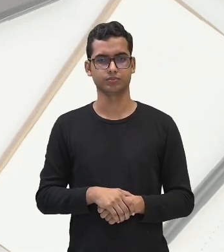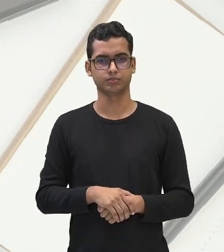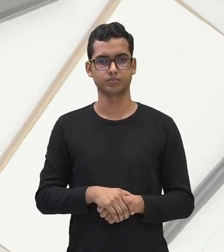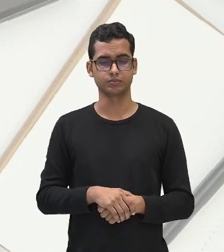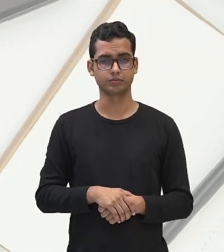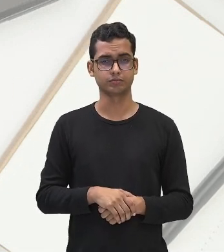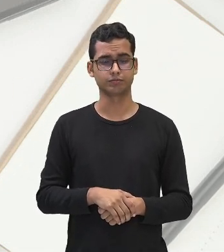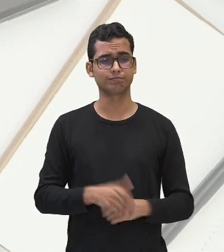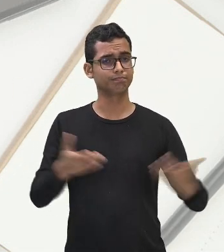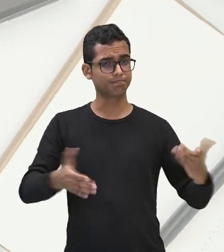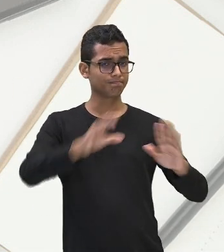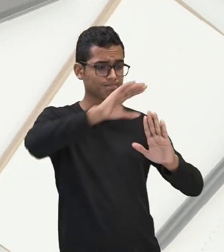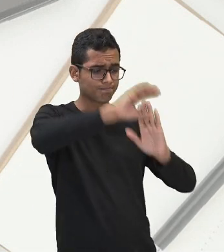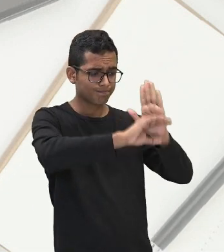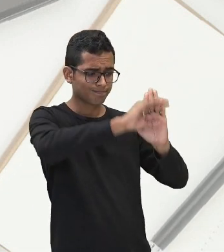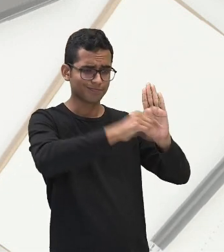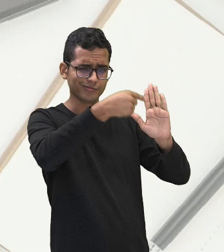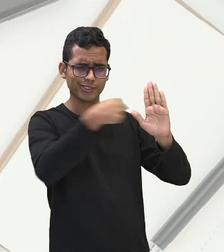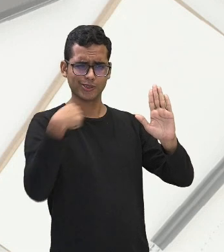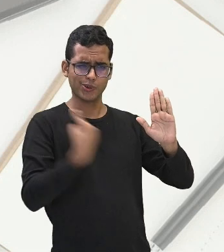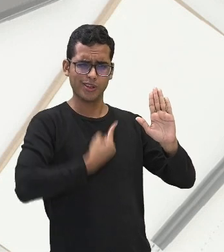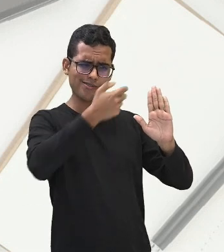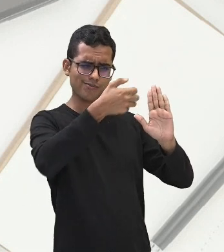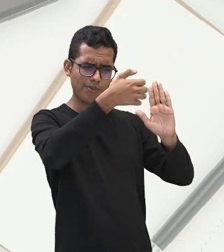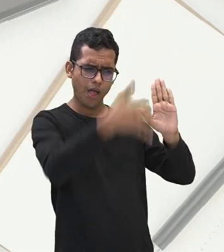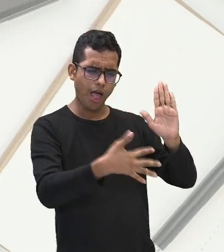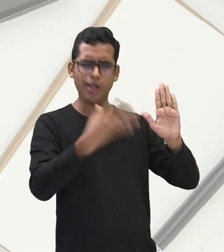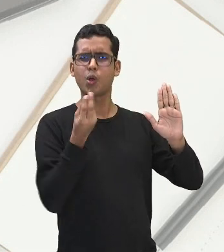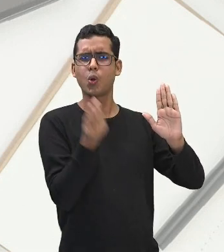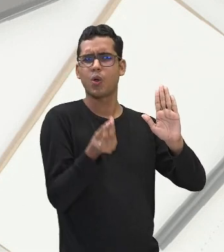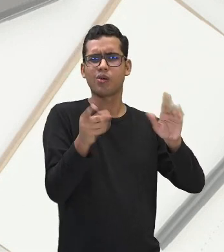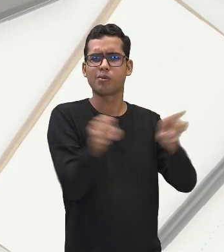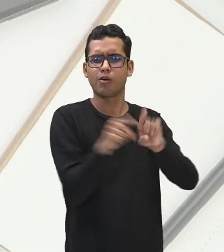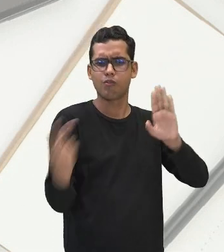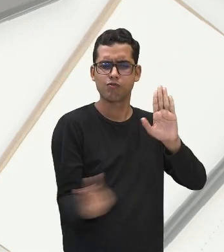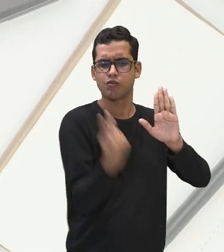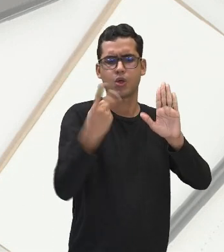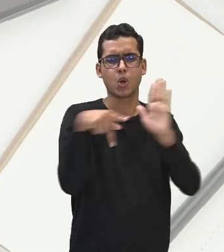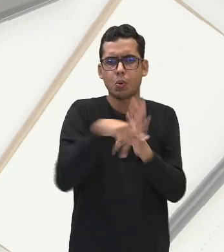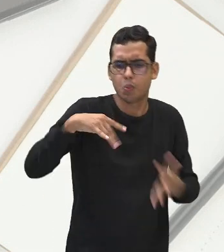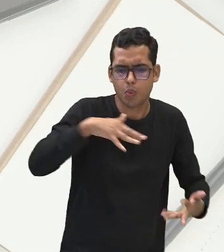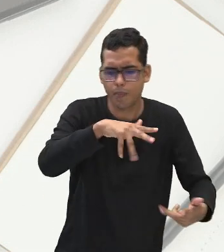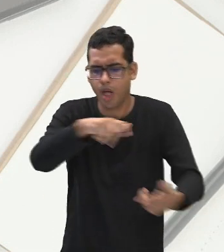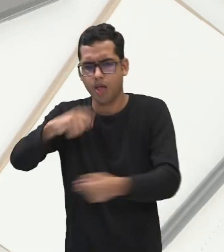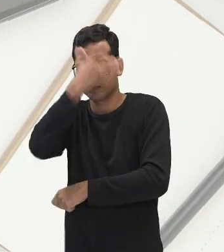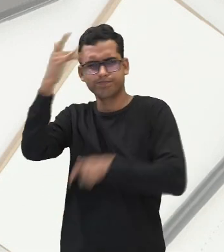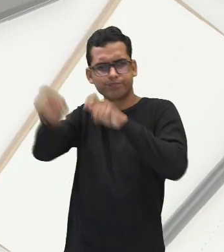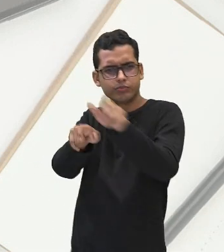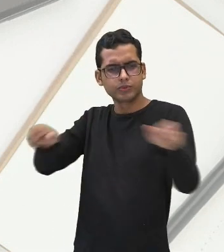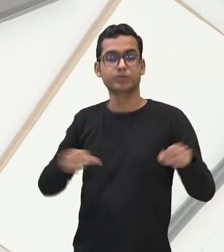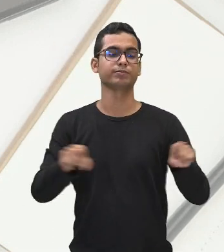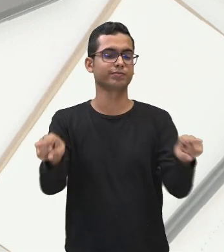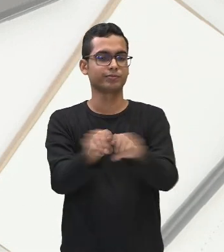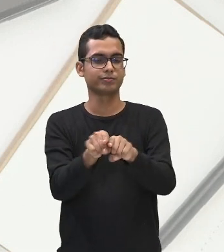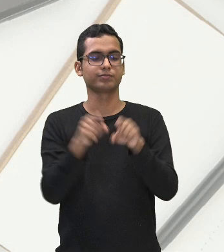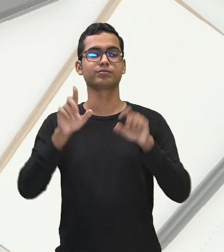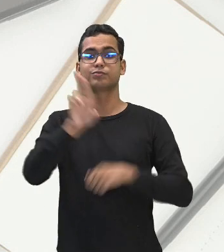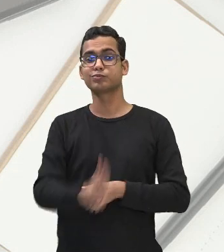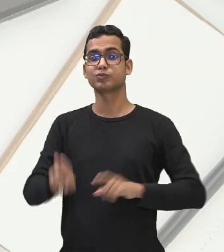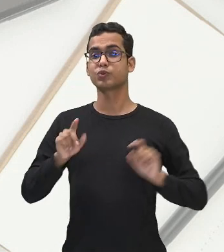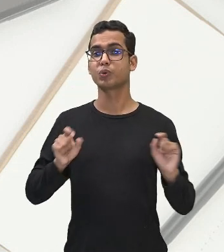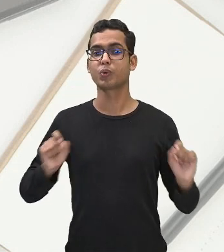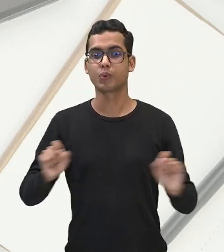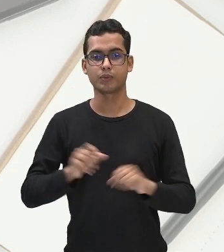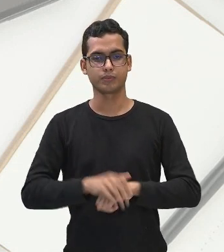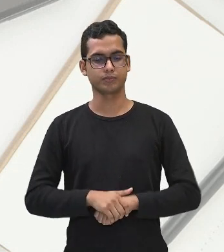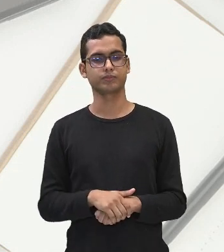daquele conceito, né? Daquele valor que é universal a todo mundo, nós vamos utilizar aí o presente